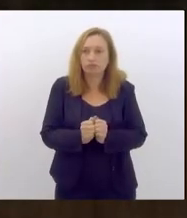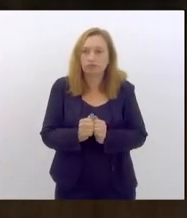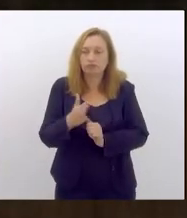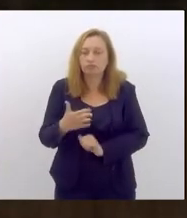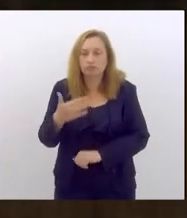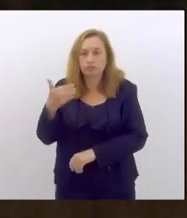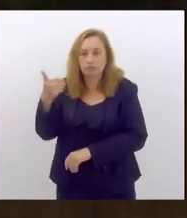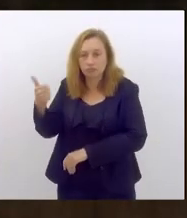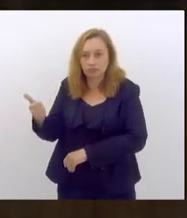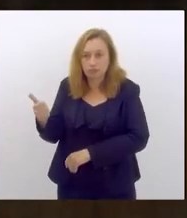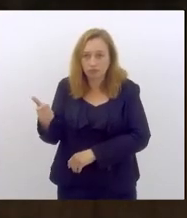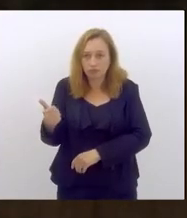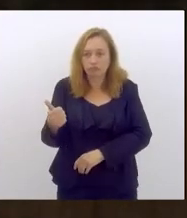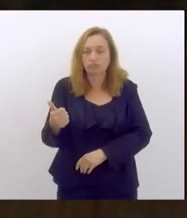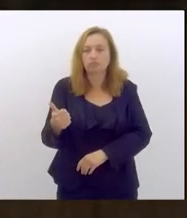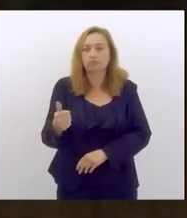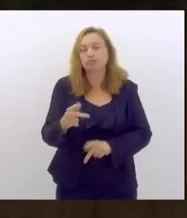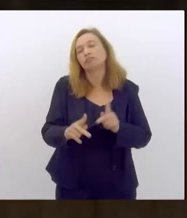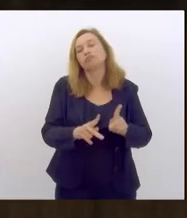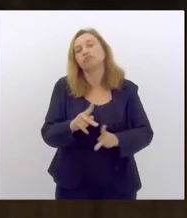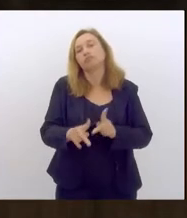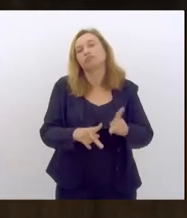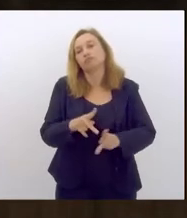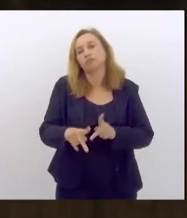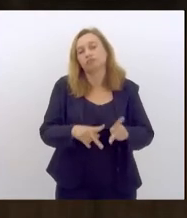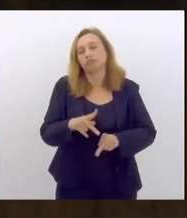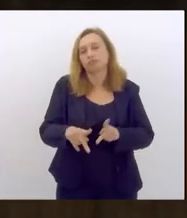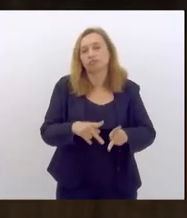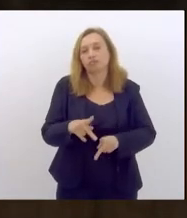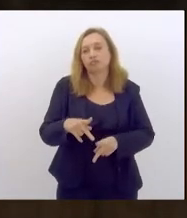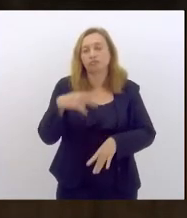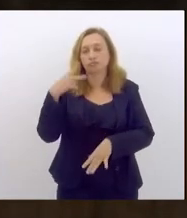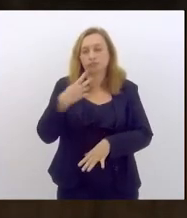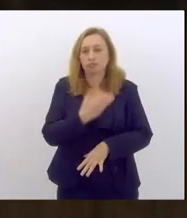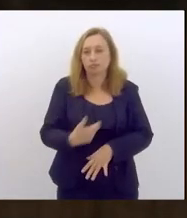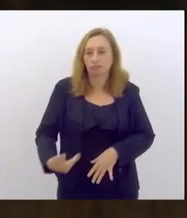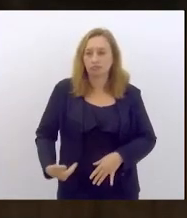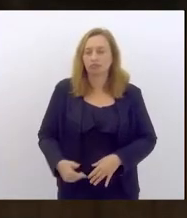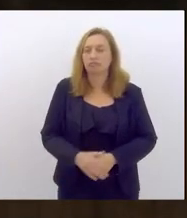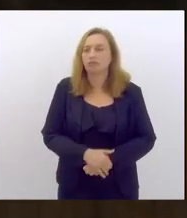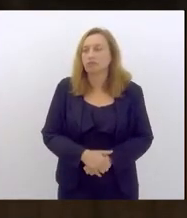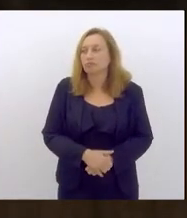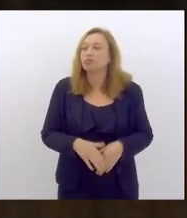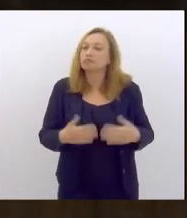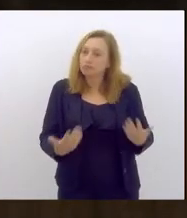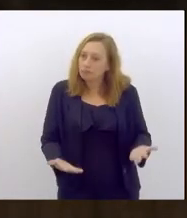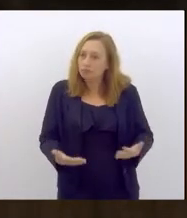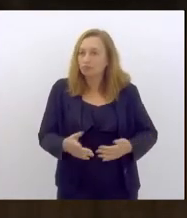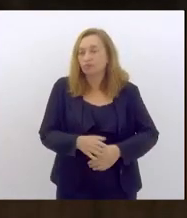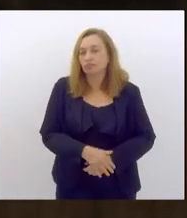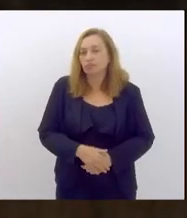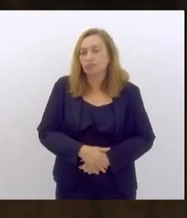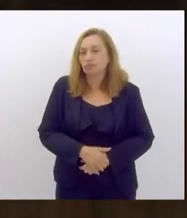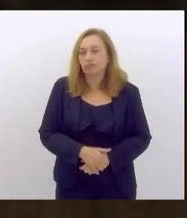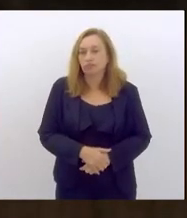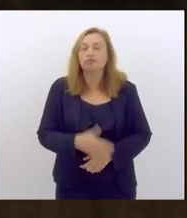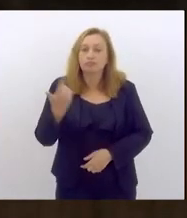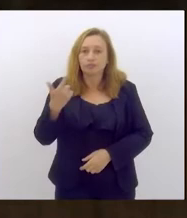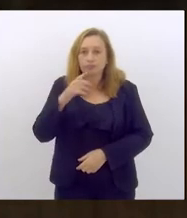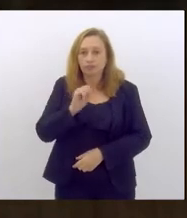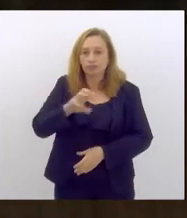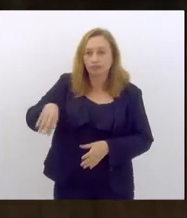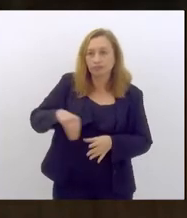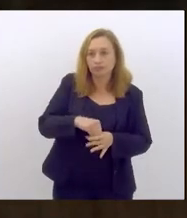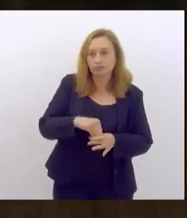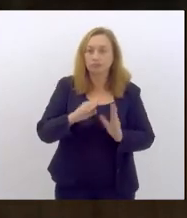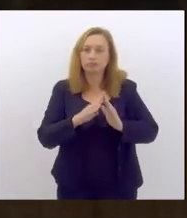melhoria para a população, melhoria de políticas públicas para a população. Então, nós conseguimos, dentro do Colégio